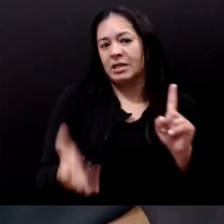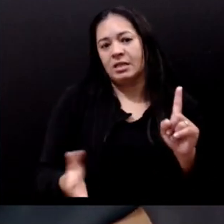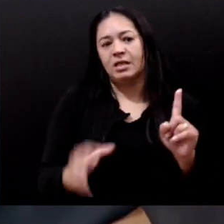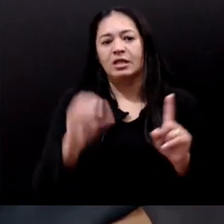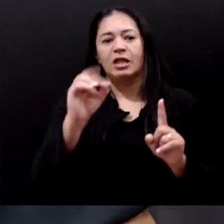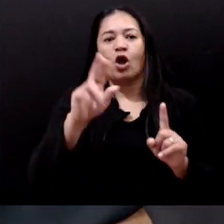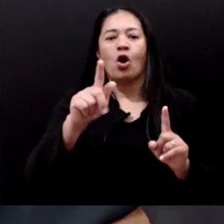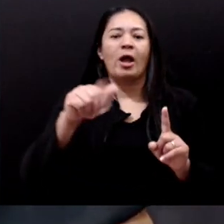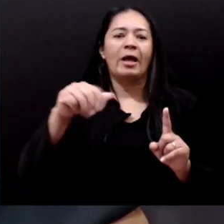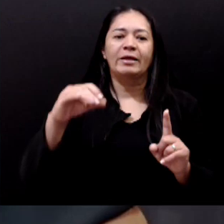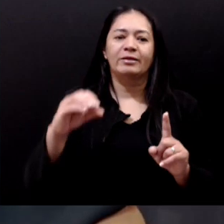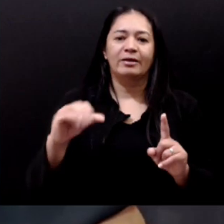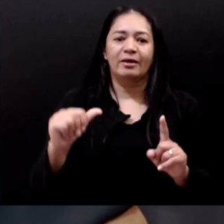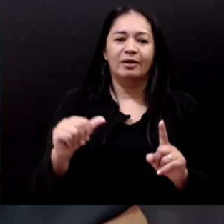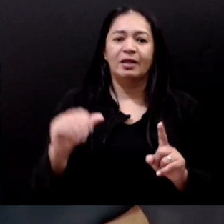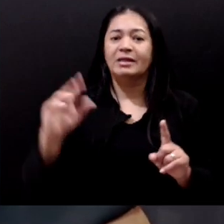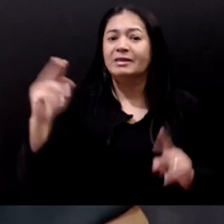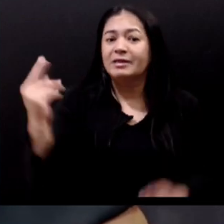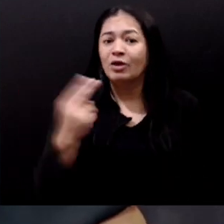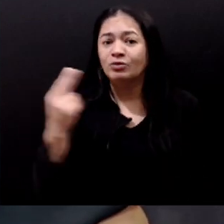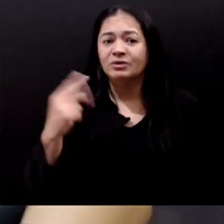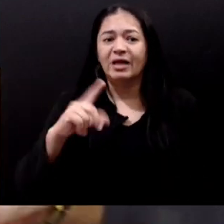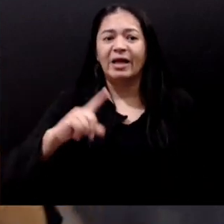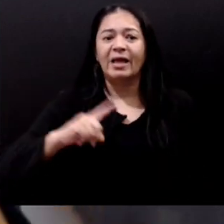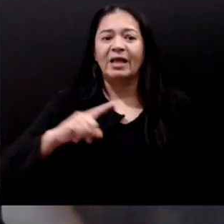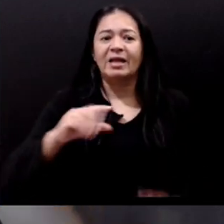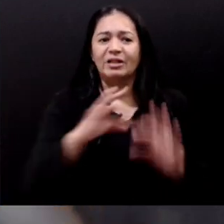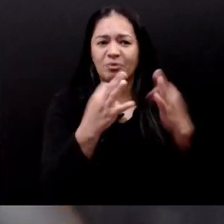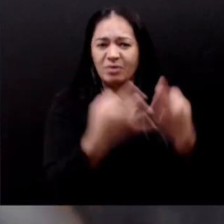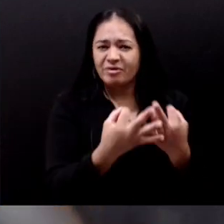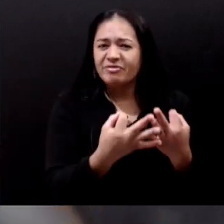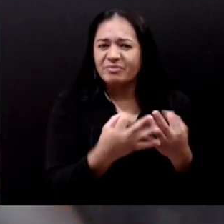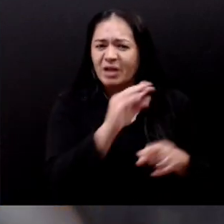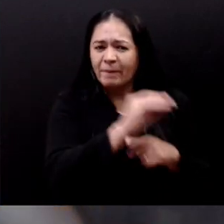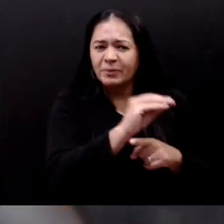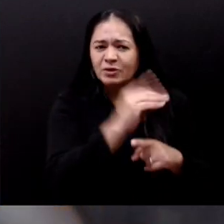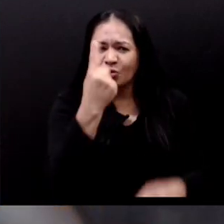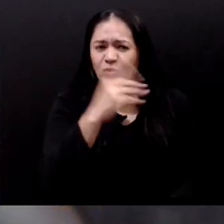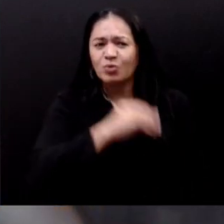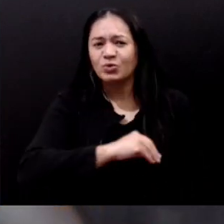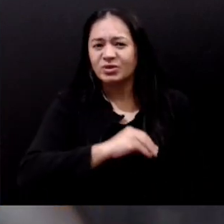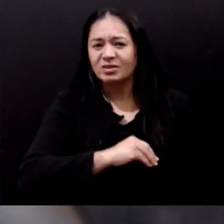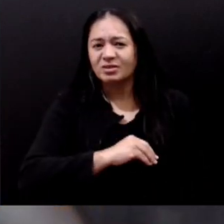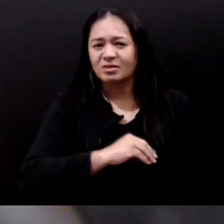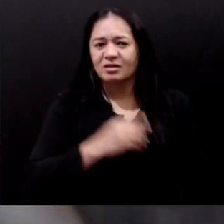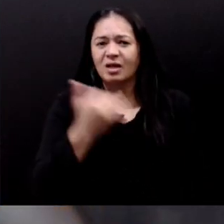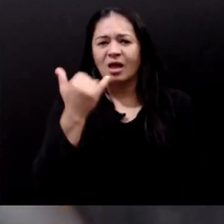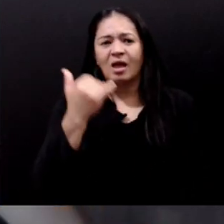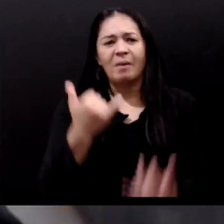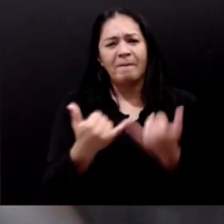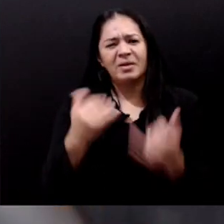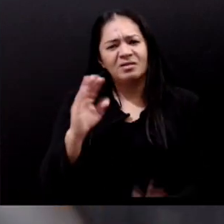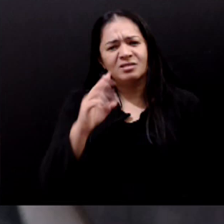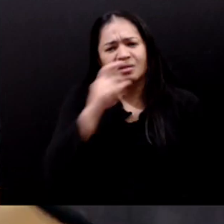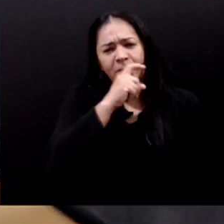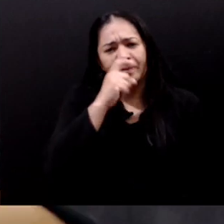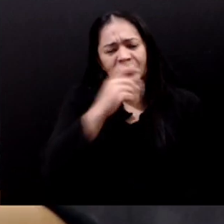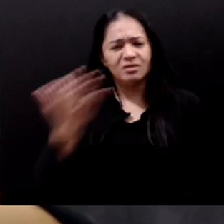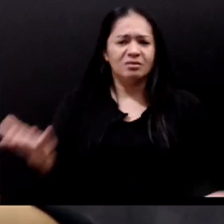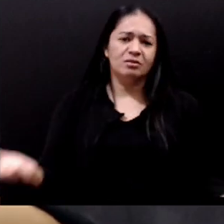dá, ela tem uma família para sustentar com um salário mínimo. Uhum. Beira um pouco até a hipocrisia, Uhum. né, esse tipo de abordagem.